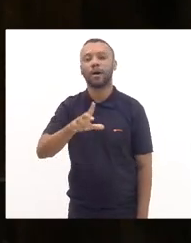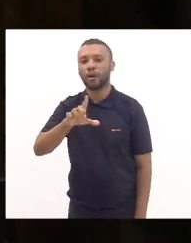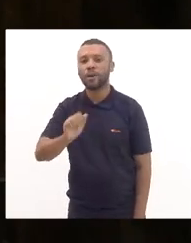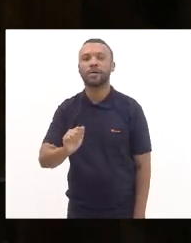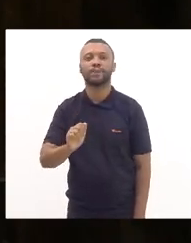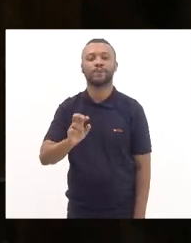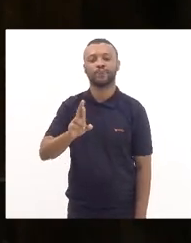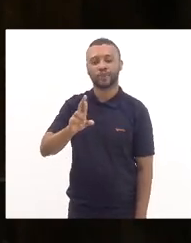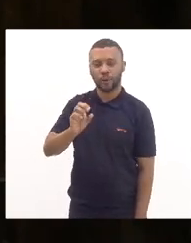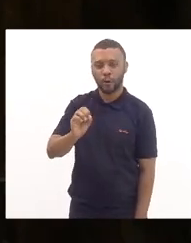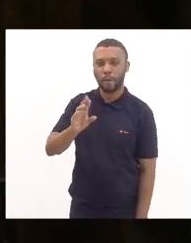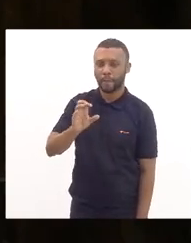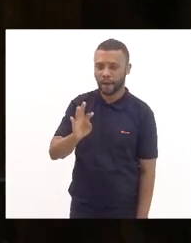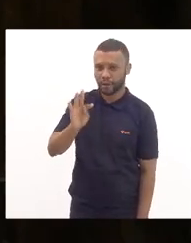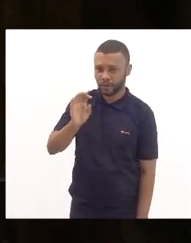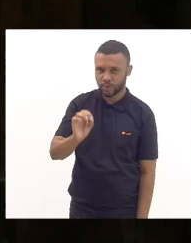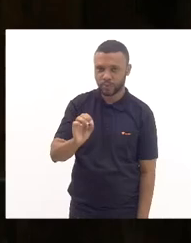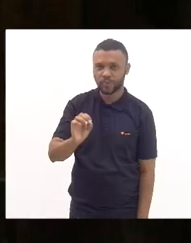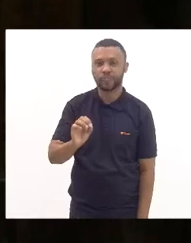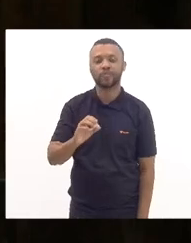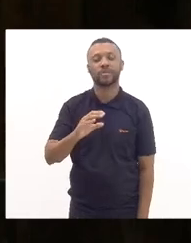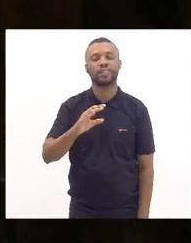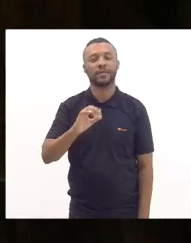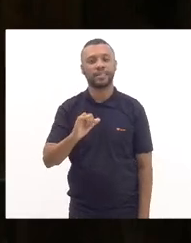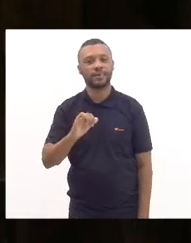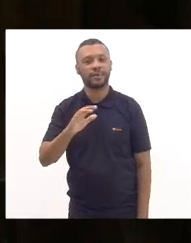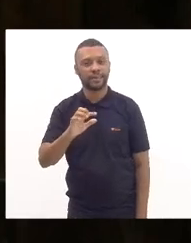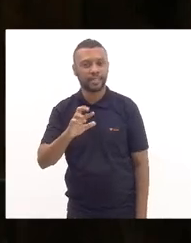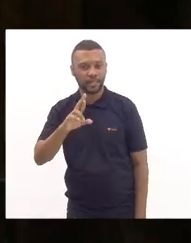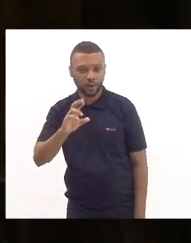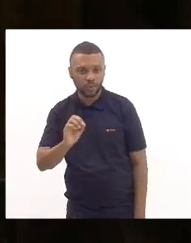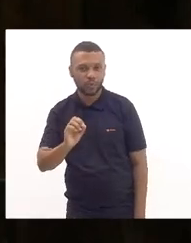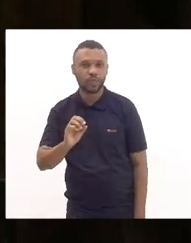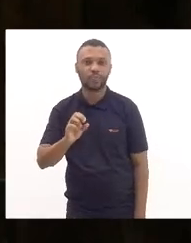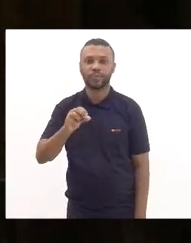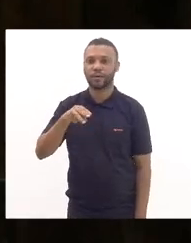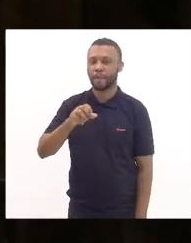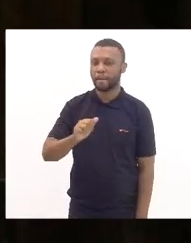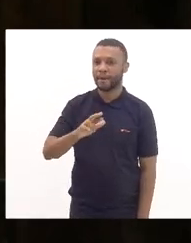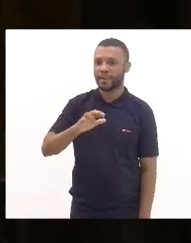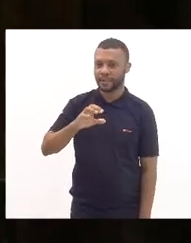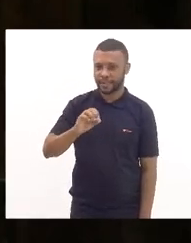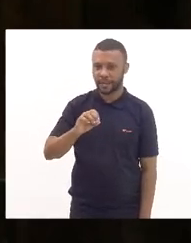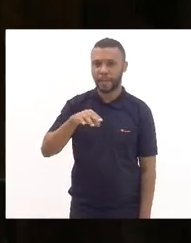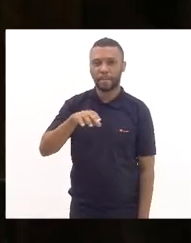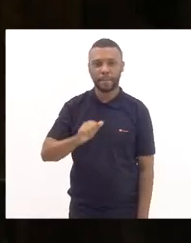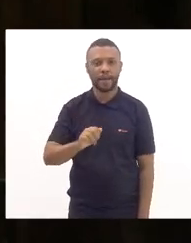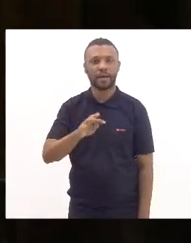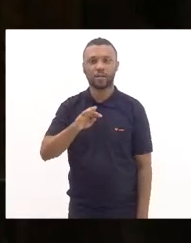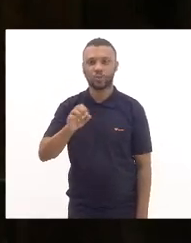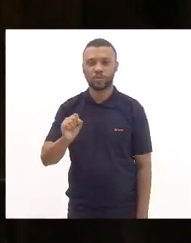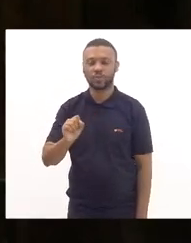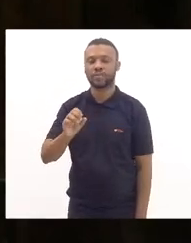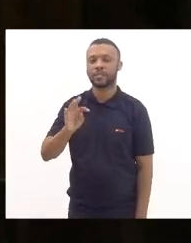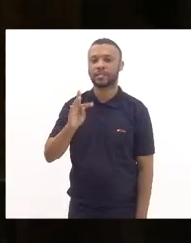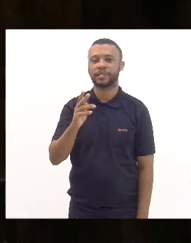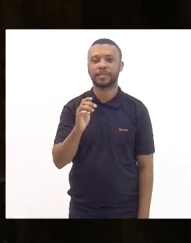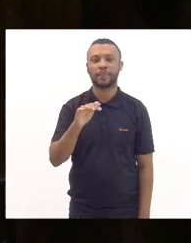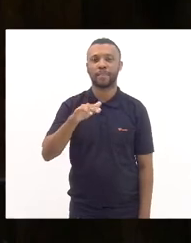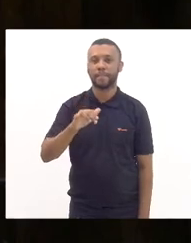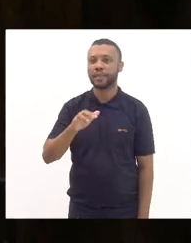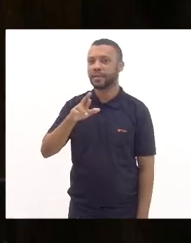Graciliano da Silva Júnior, Cícero Rodrigues dos Santos, Márcia Matos, Tamires Silva